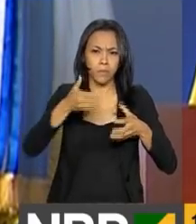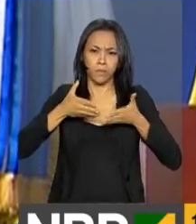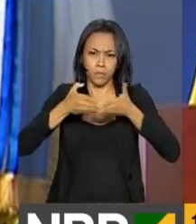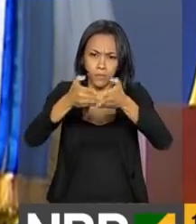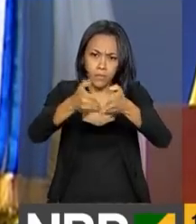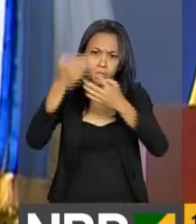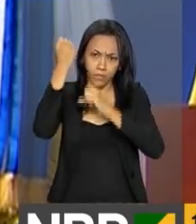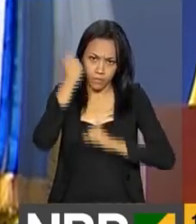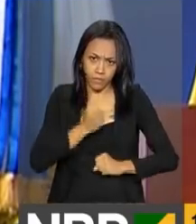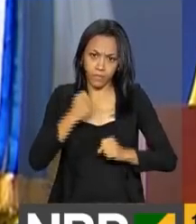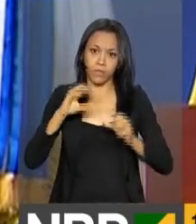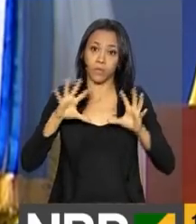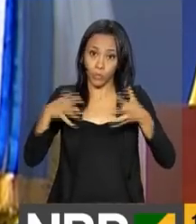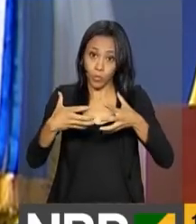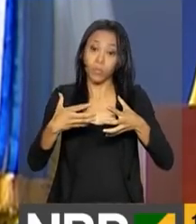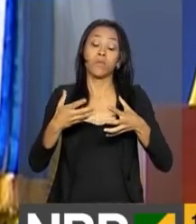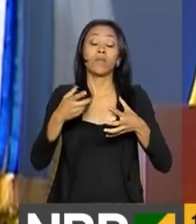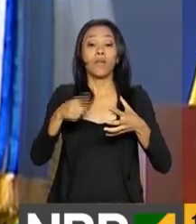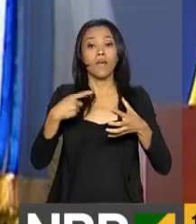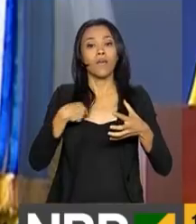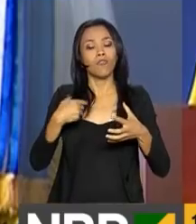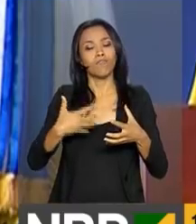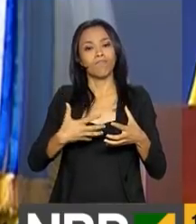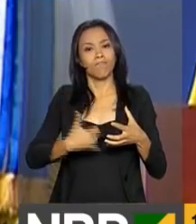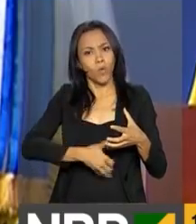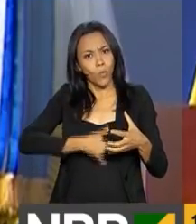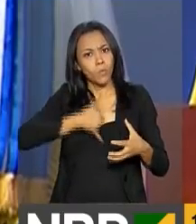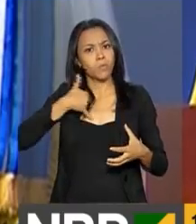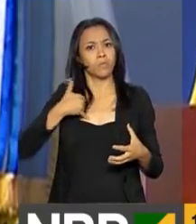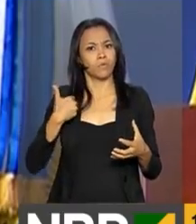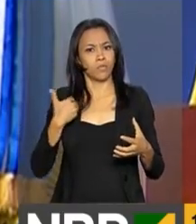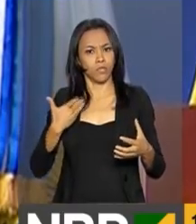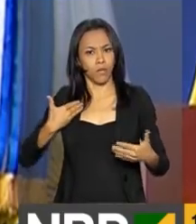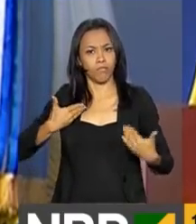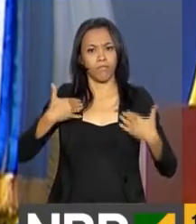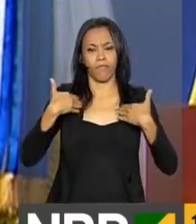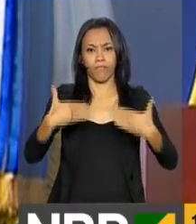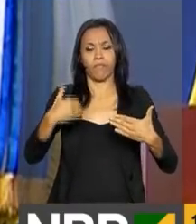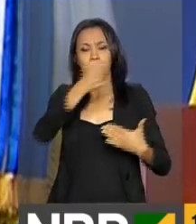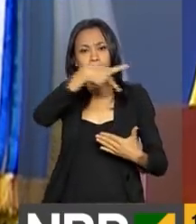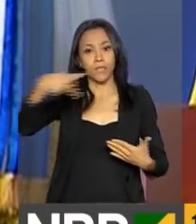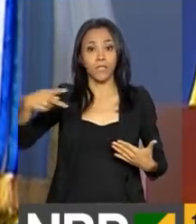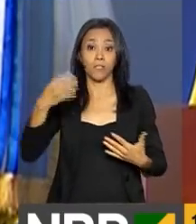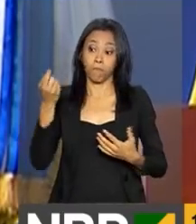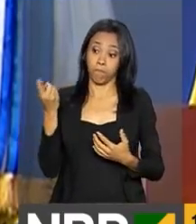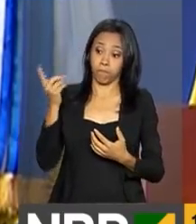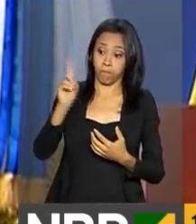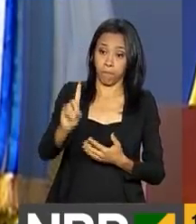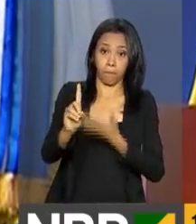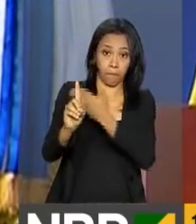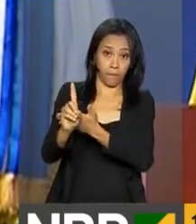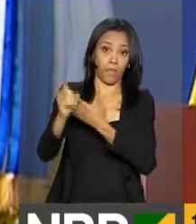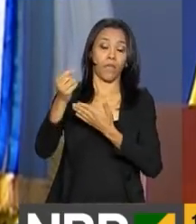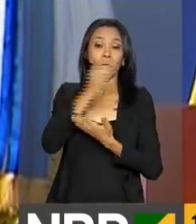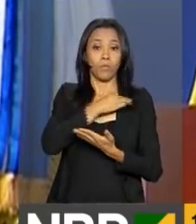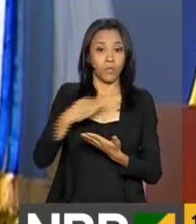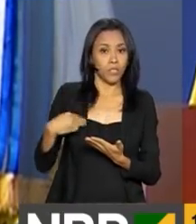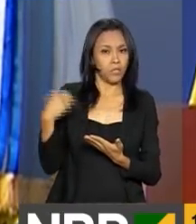a República Federativa do Brasil. E o ministro Raul Jungmann foi mais além, relatou